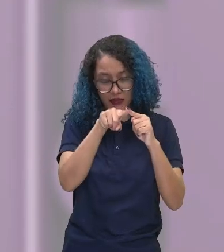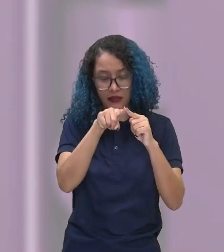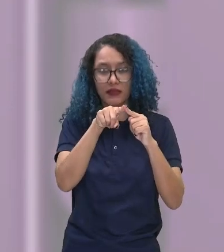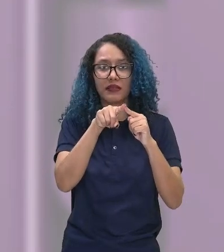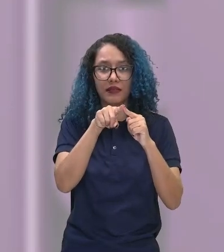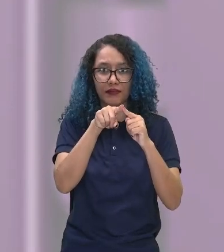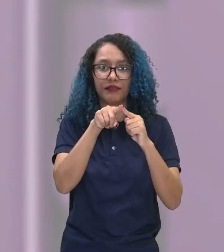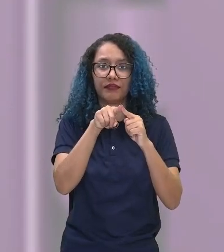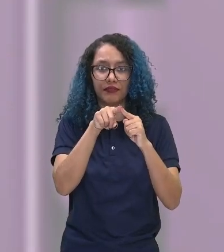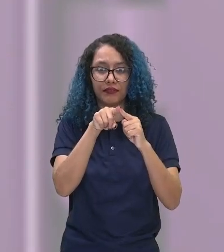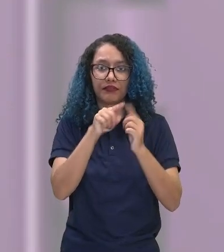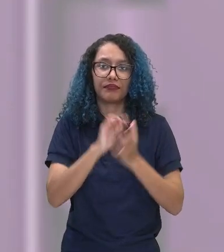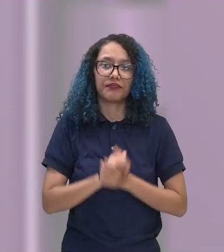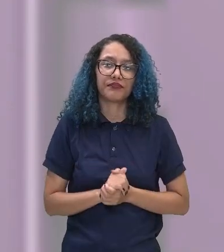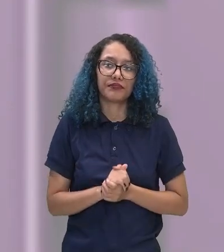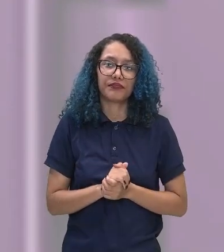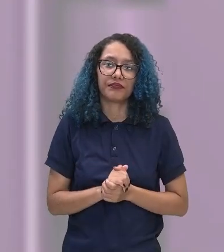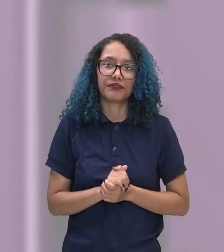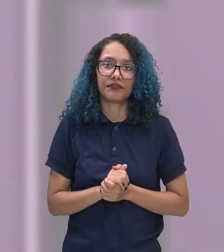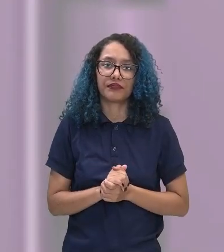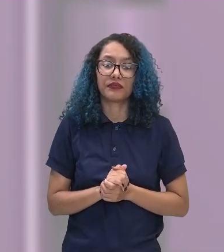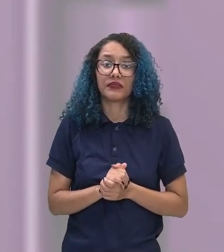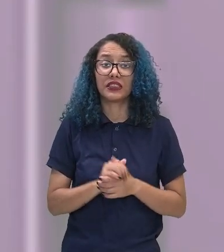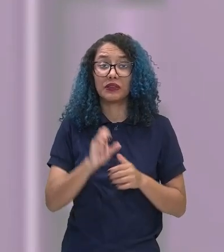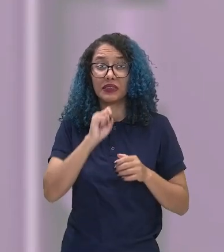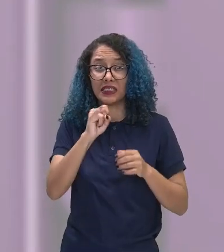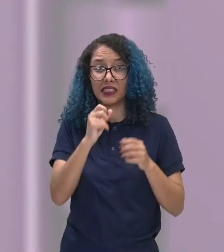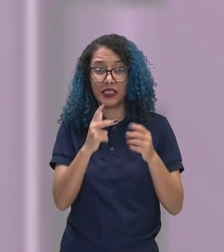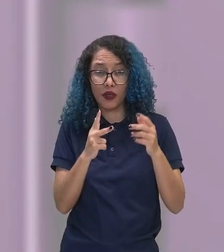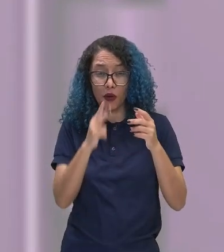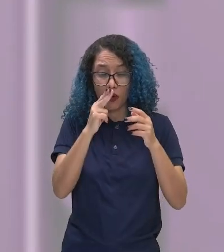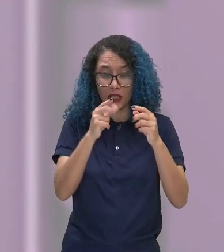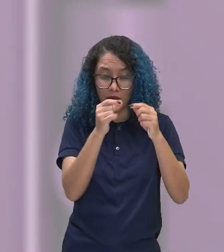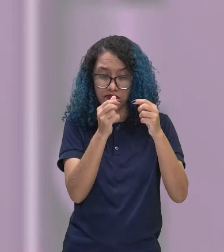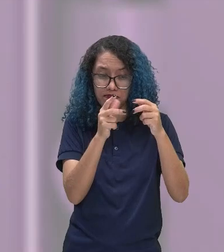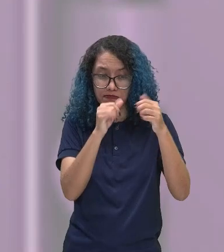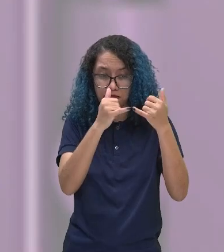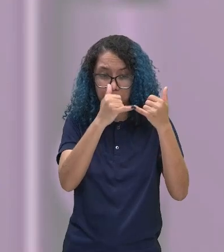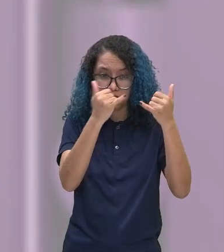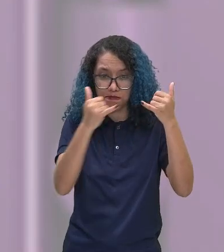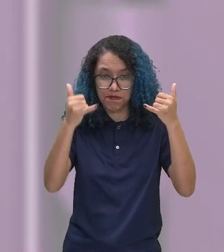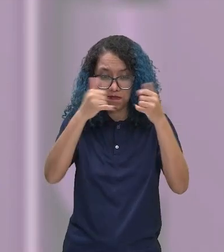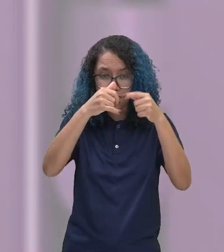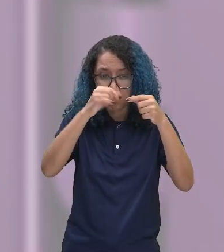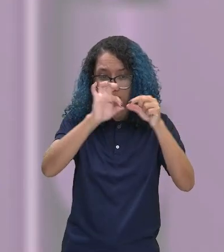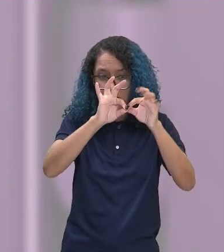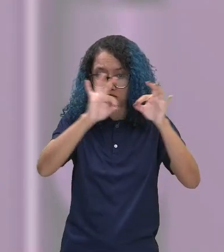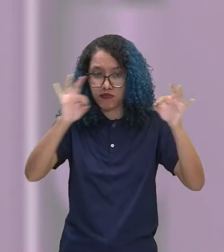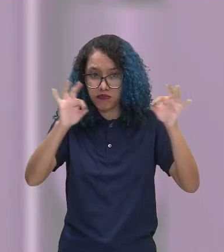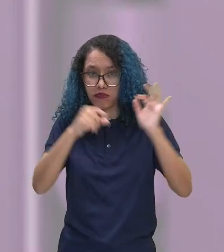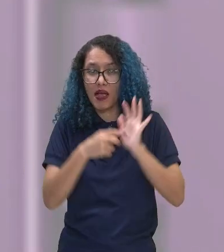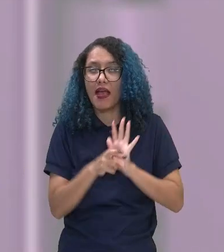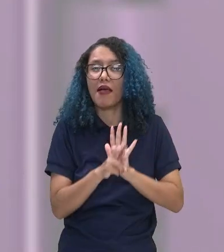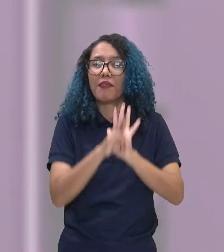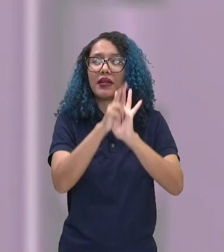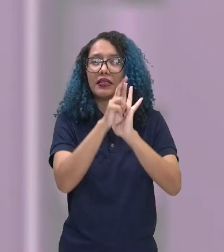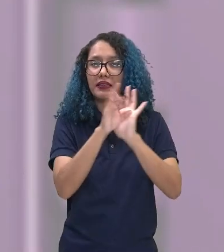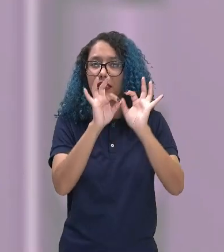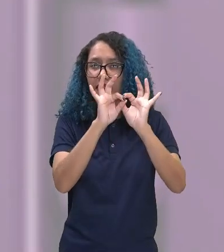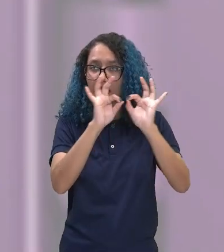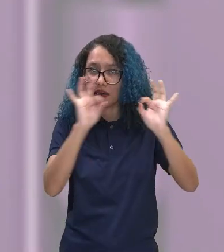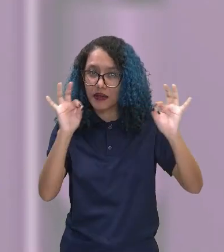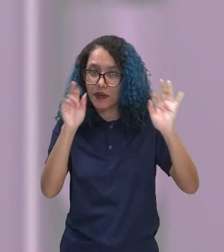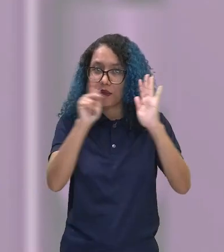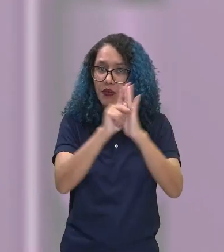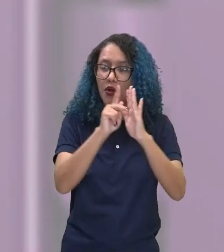circunferência, e essa corda, na verdade, quando ela estiver esticada, ela vai ser o comprimento da circunferência. Agora, olha aqui para o professor e bora pensar um pouquinho junto aqui.